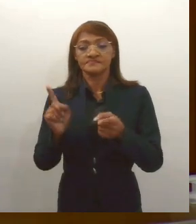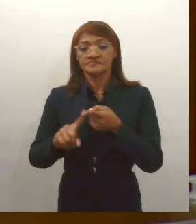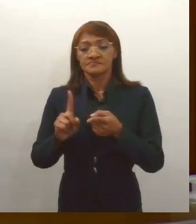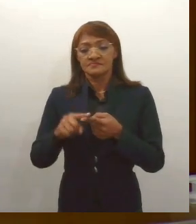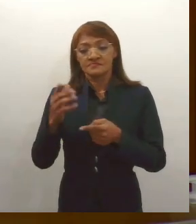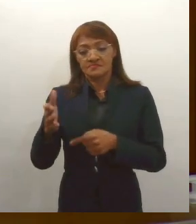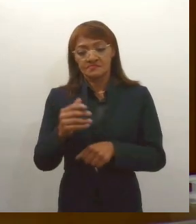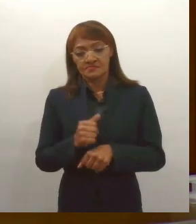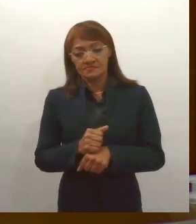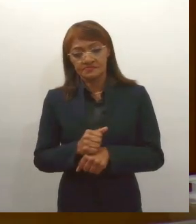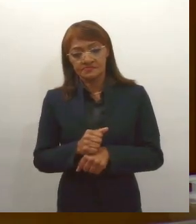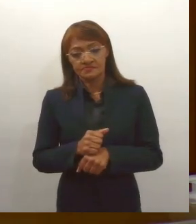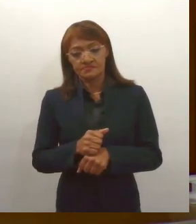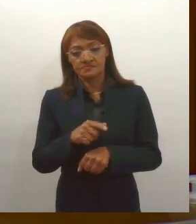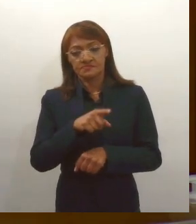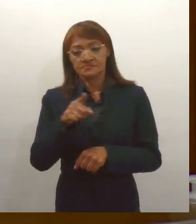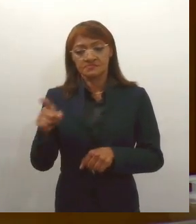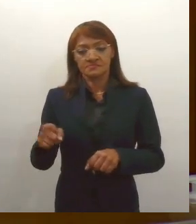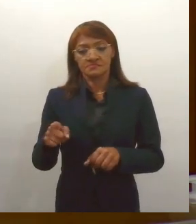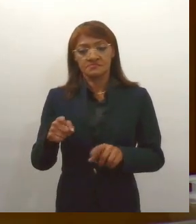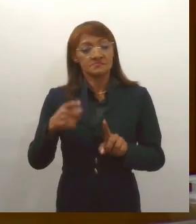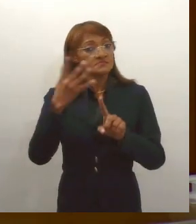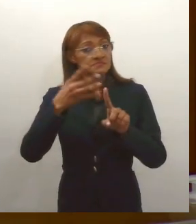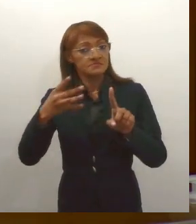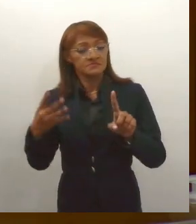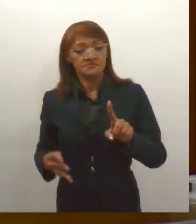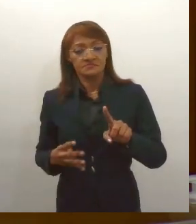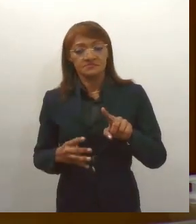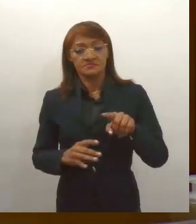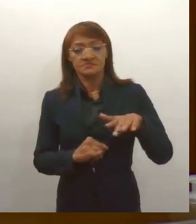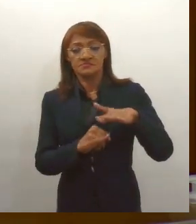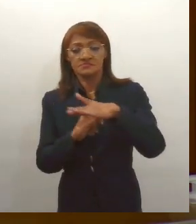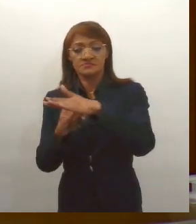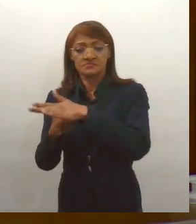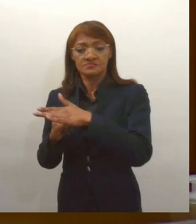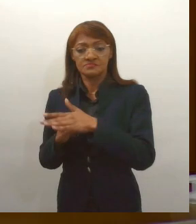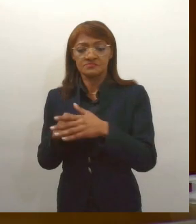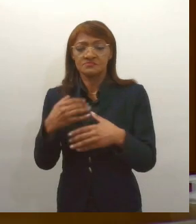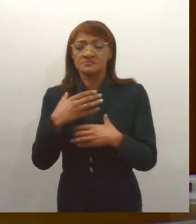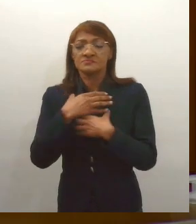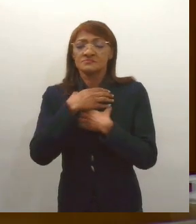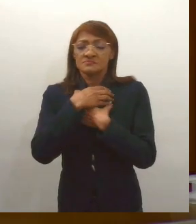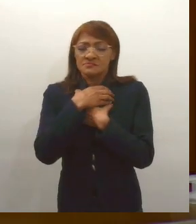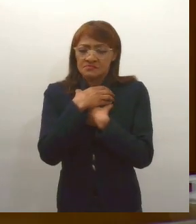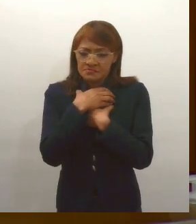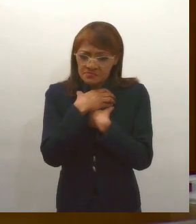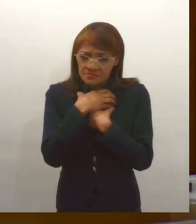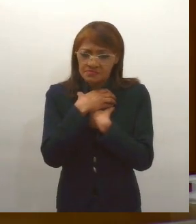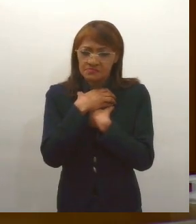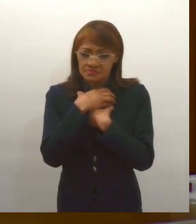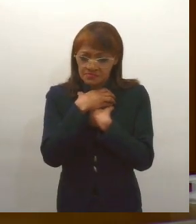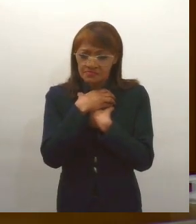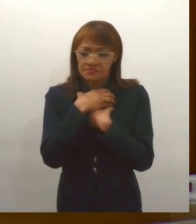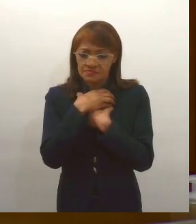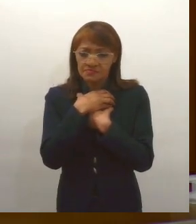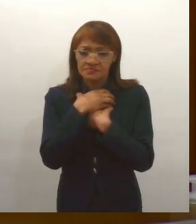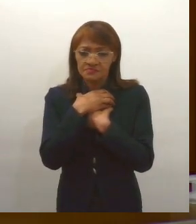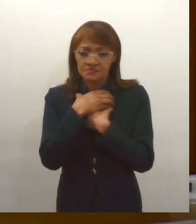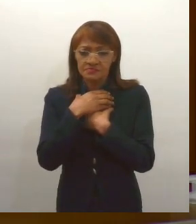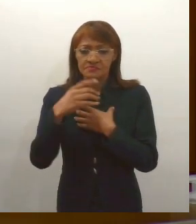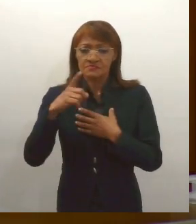instituições que se sentiram ofendidos que foram várias pessoas Senor Presidente eu recebi